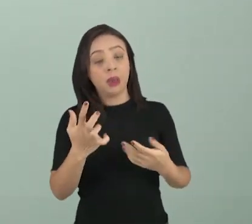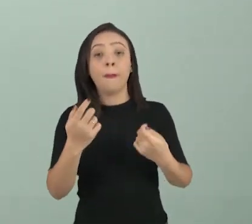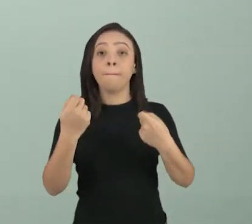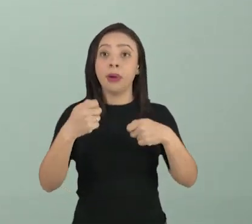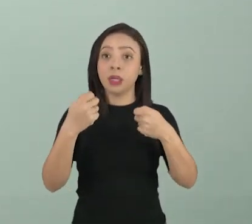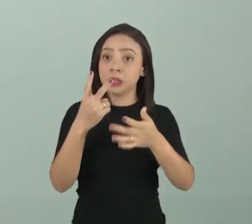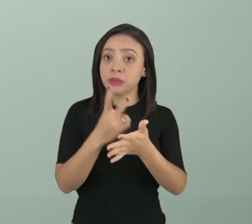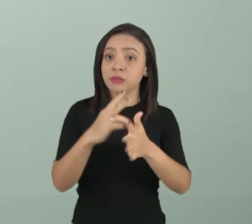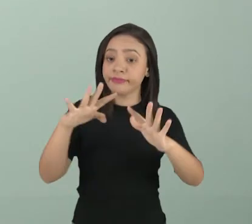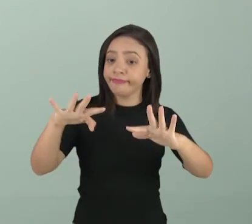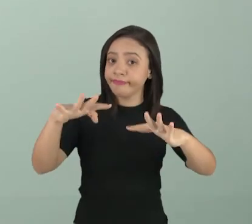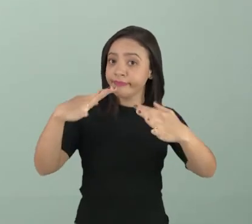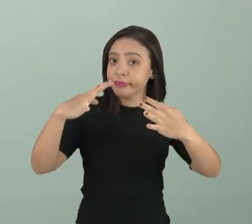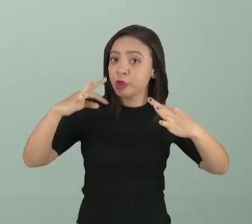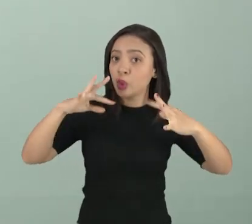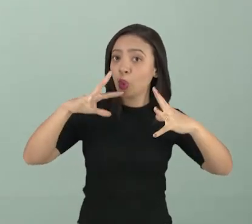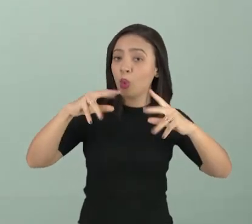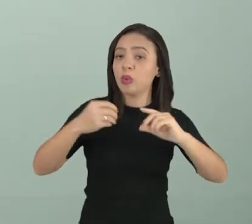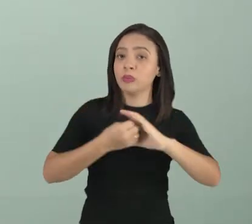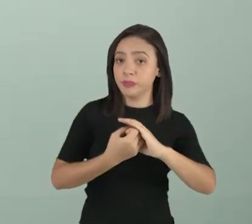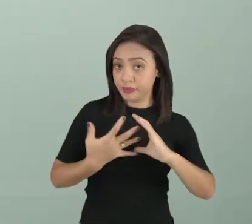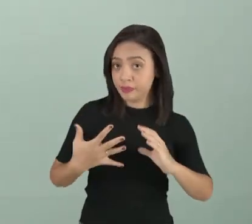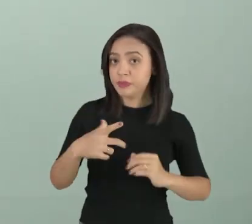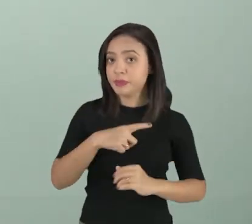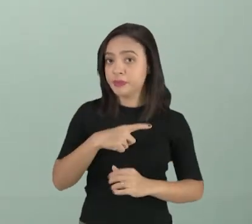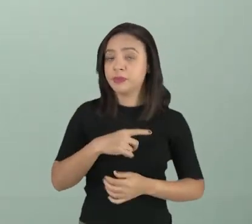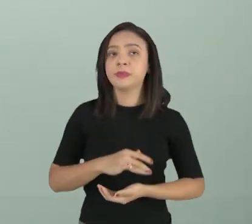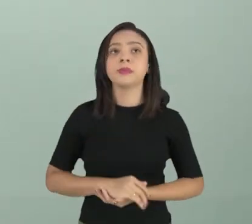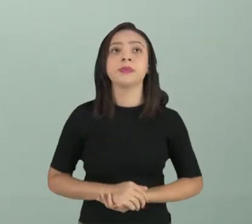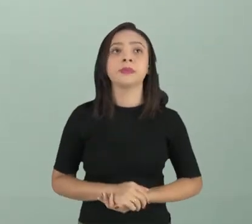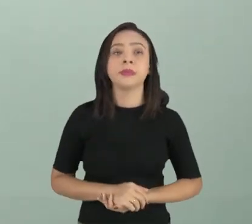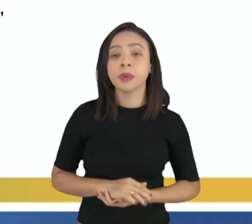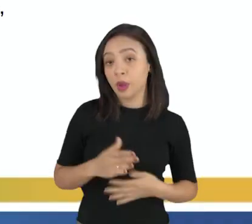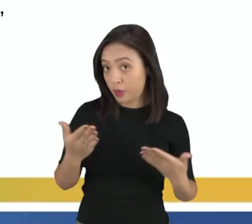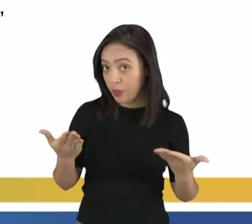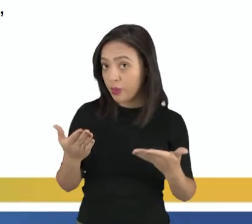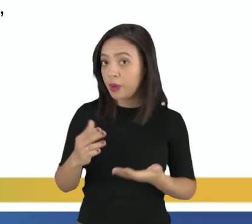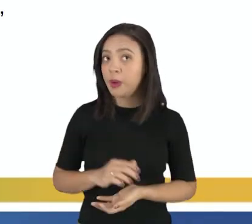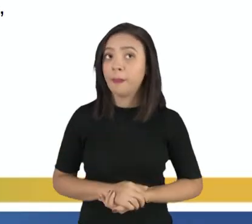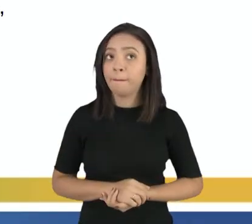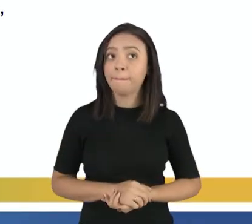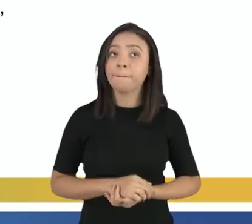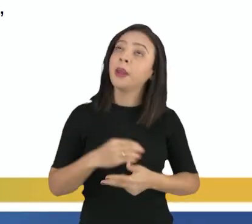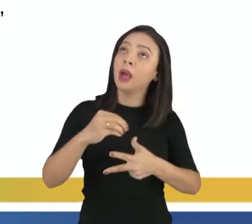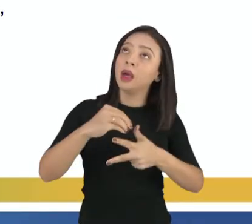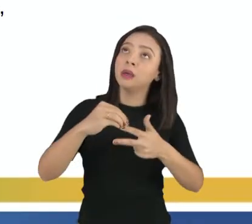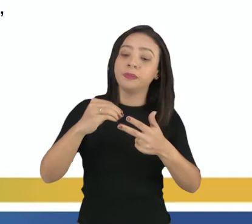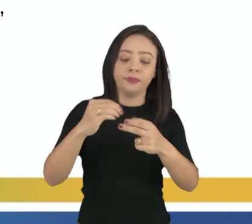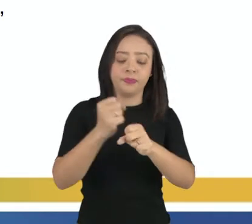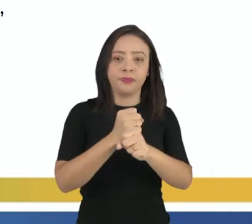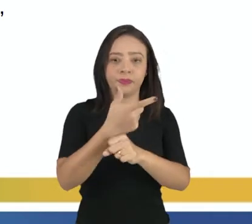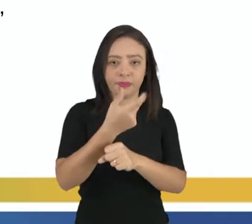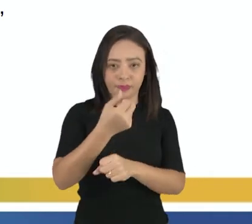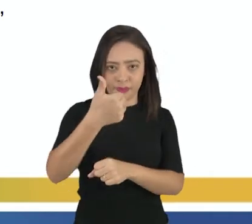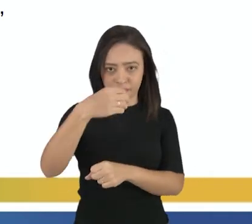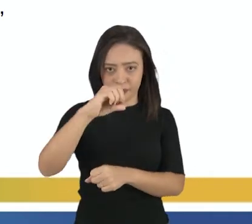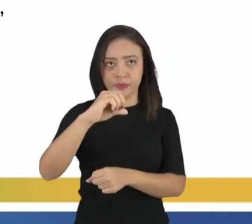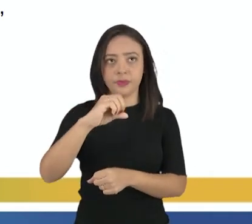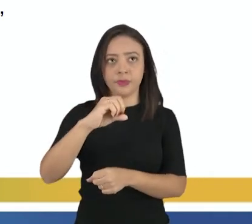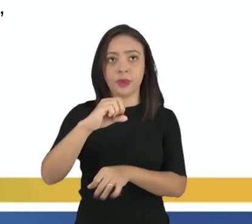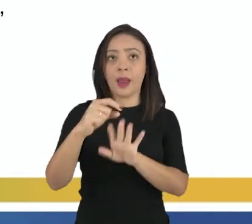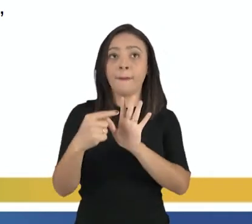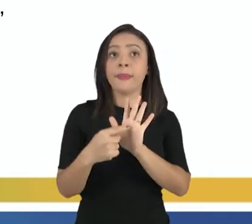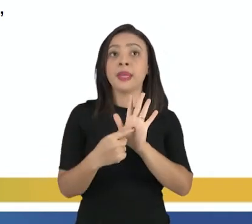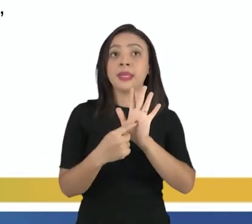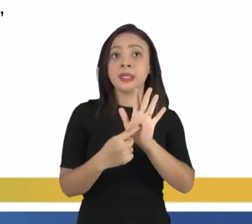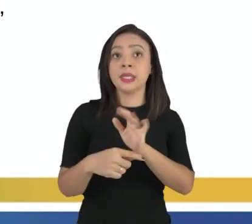prestar atenção em todas as características, ok? Então, vamos lá. Enem 2010. Mostre